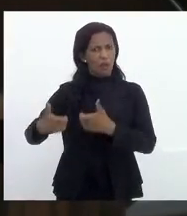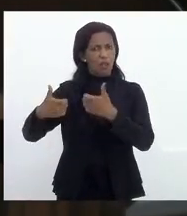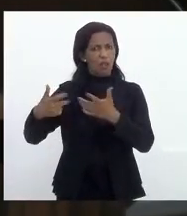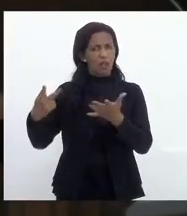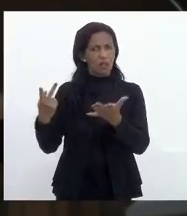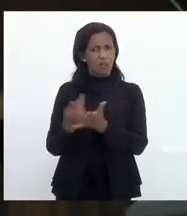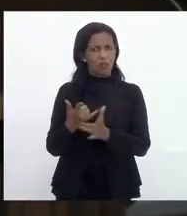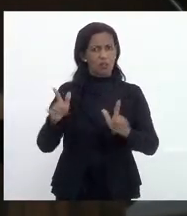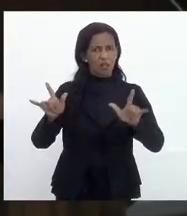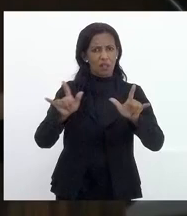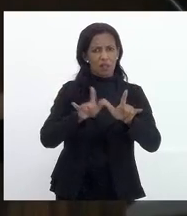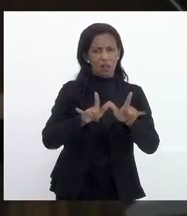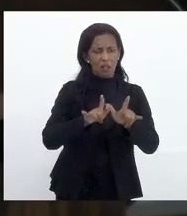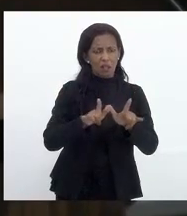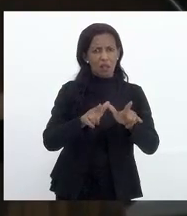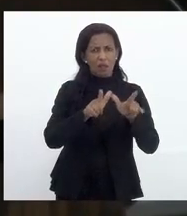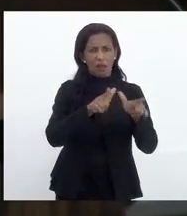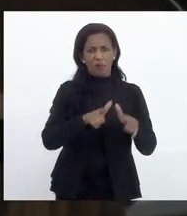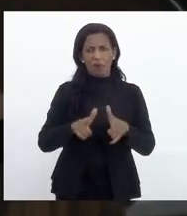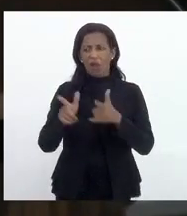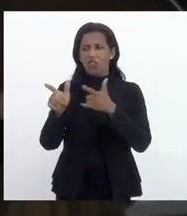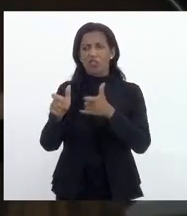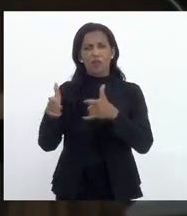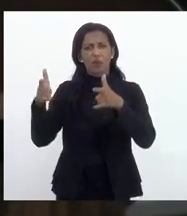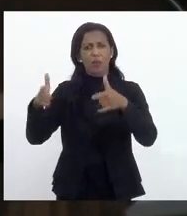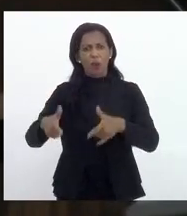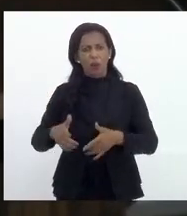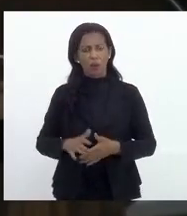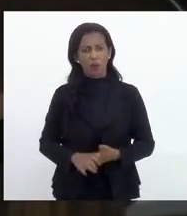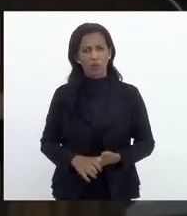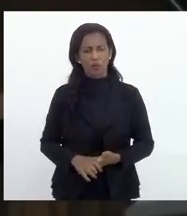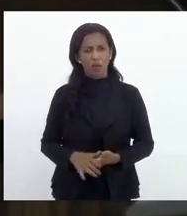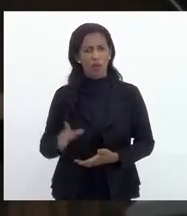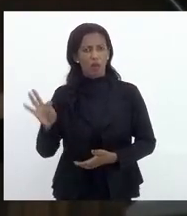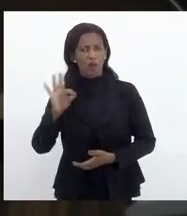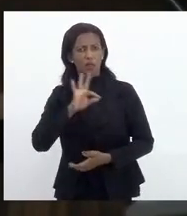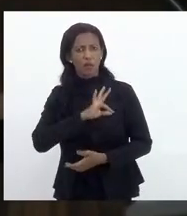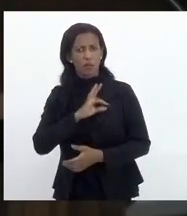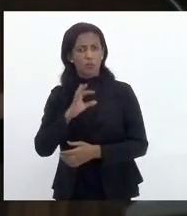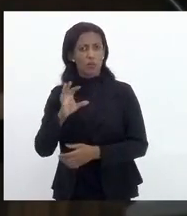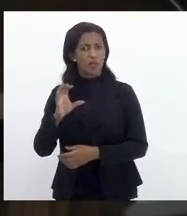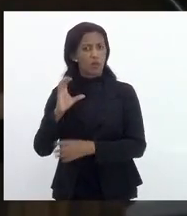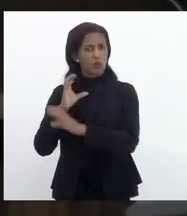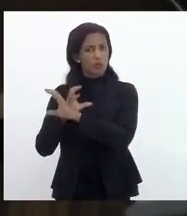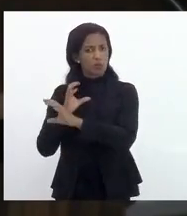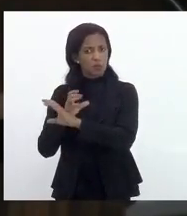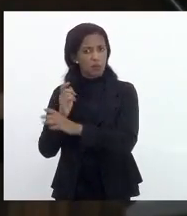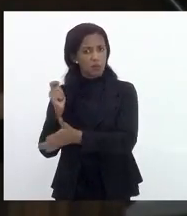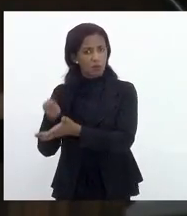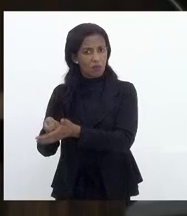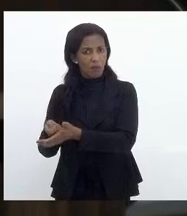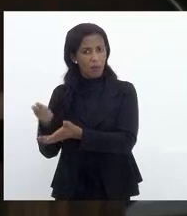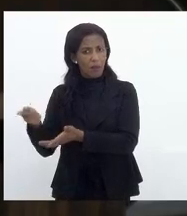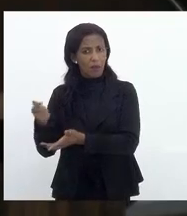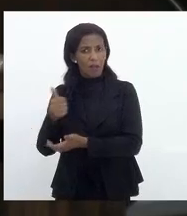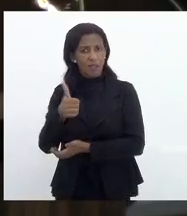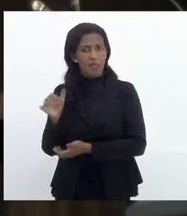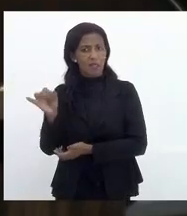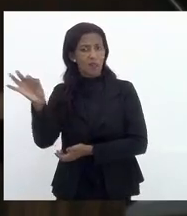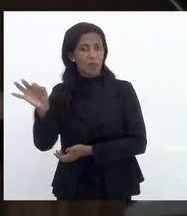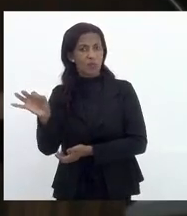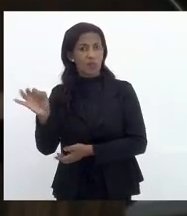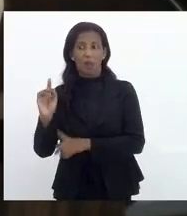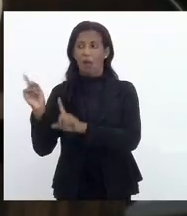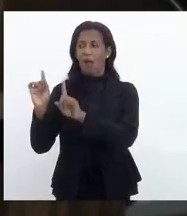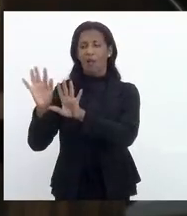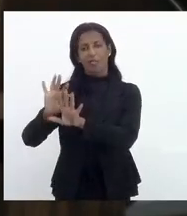na Melissa e vai descobrir para onde o tio vai pegar vai pegar o policial civil que vai pagar o pedágio de 100 porcento